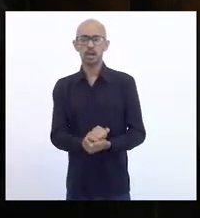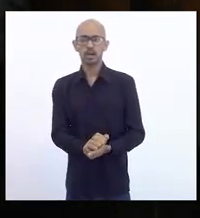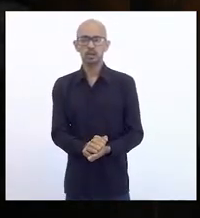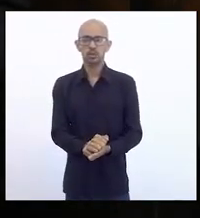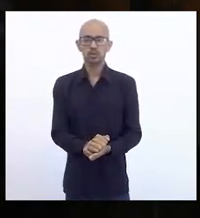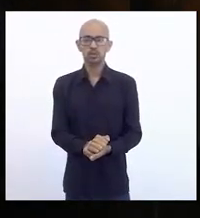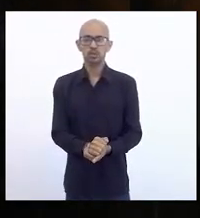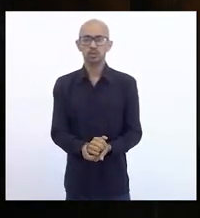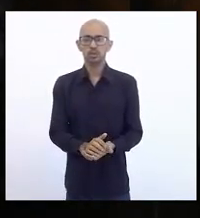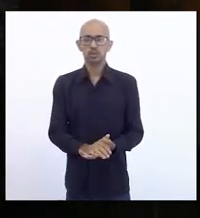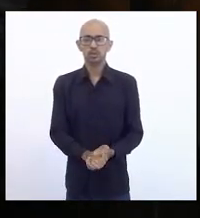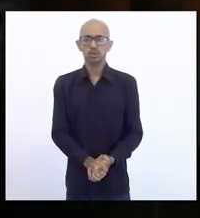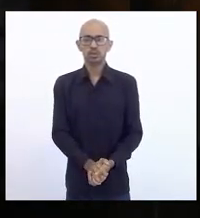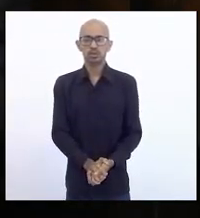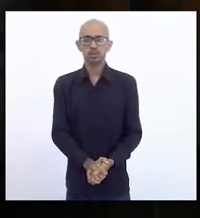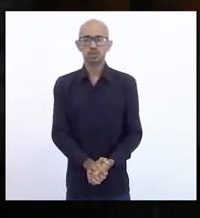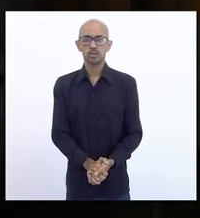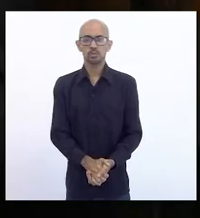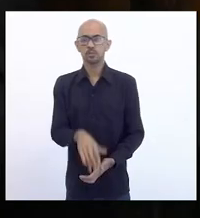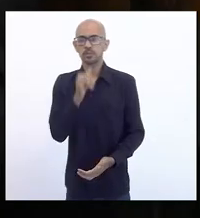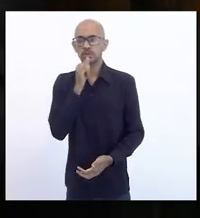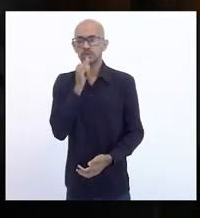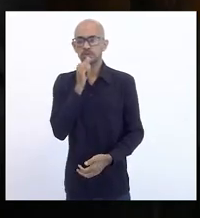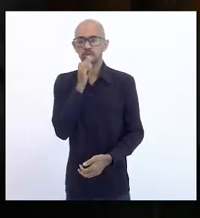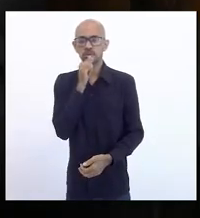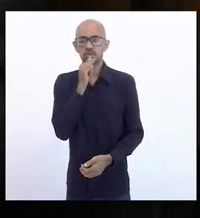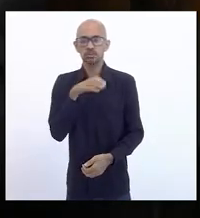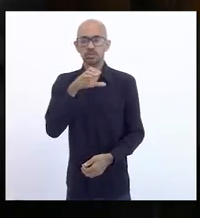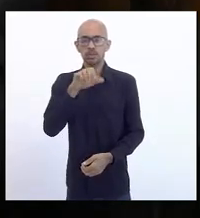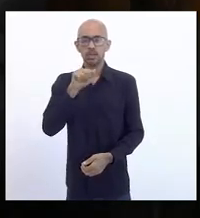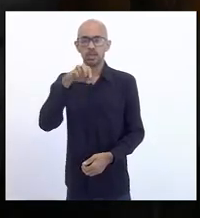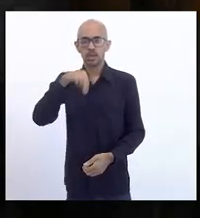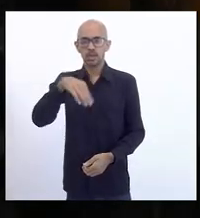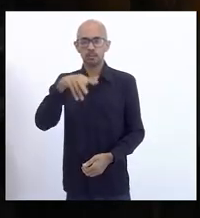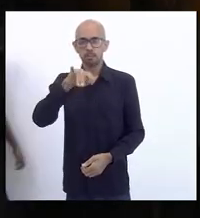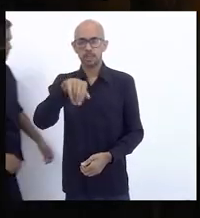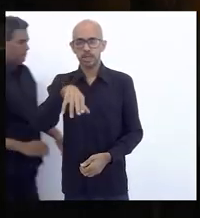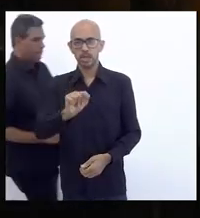caso, por exemplo, da Universidade Federal de Campina Grande, na Paraíba,